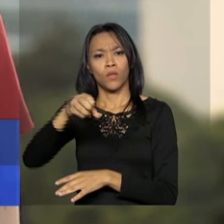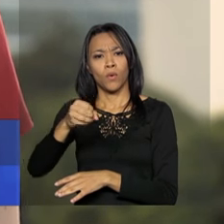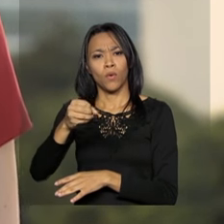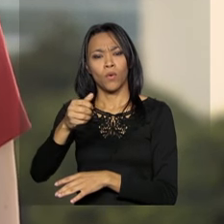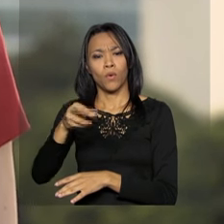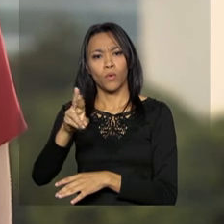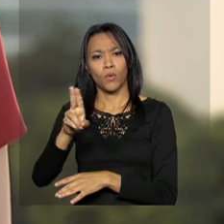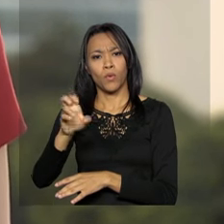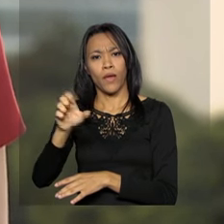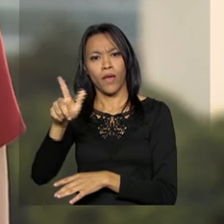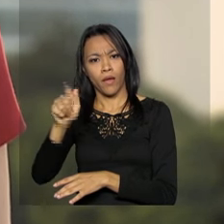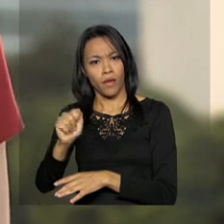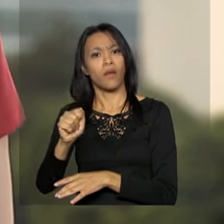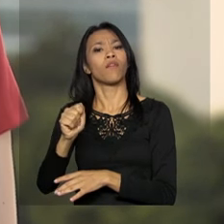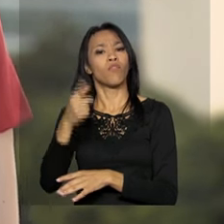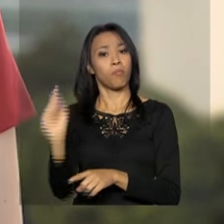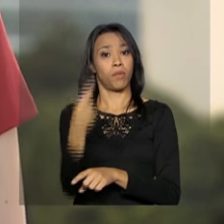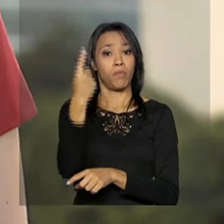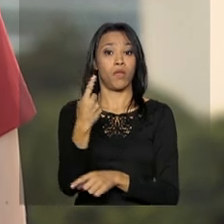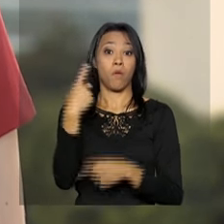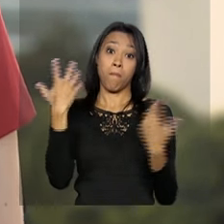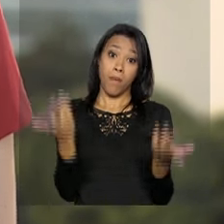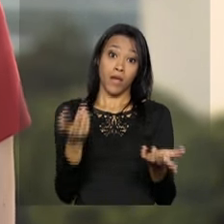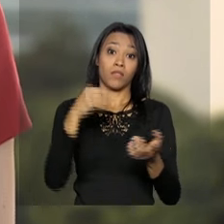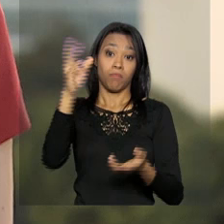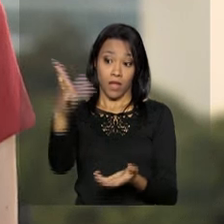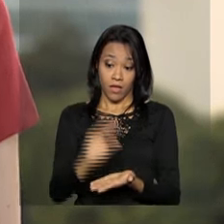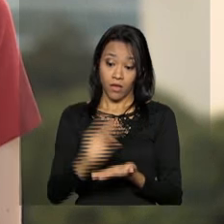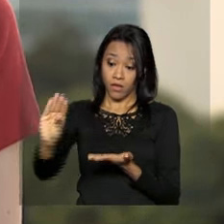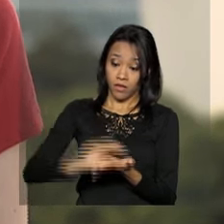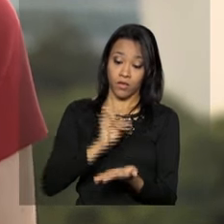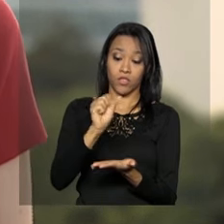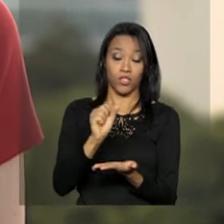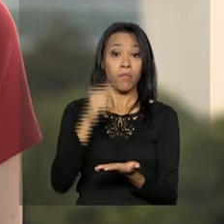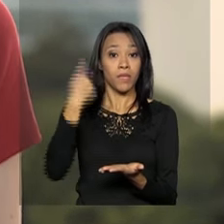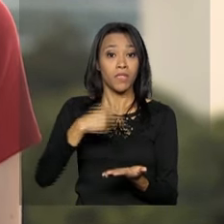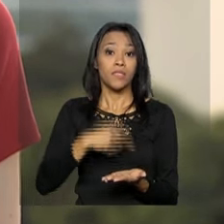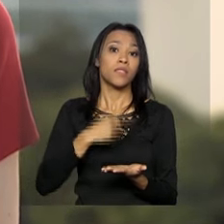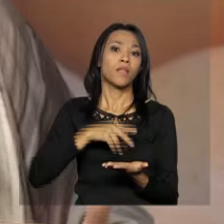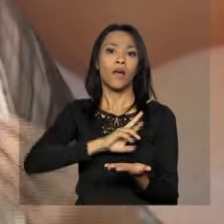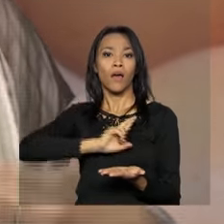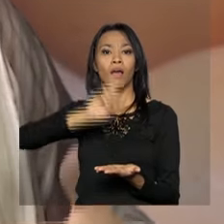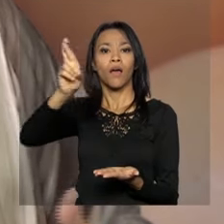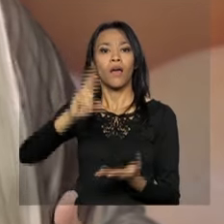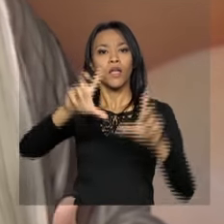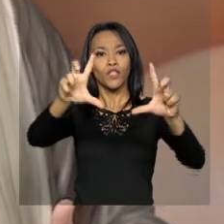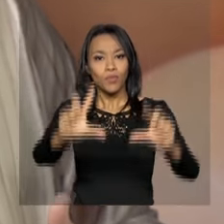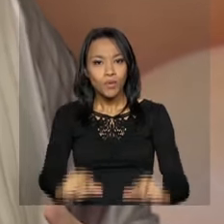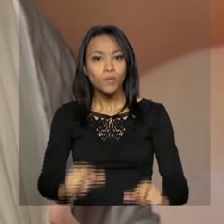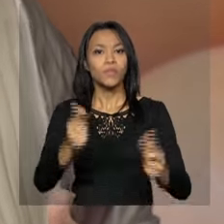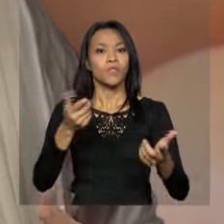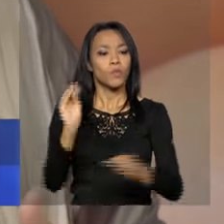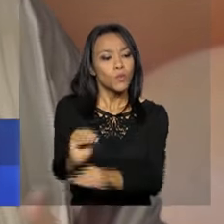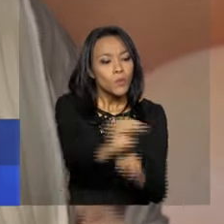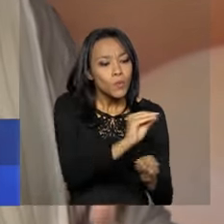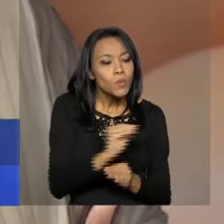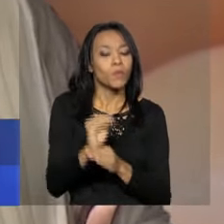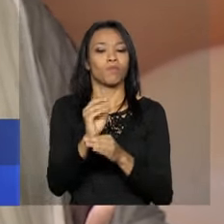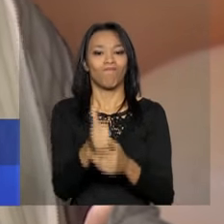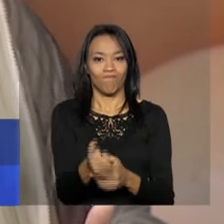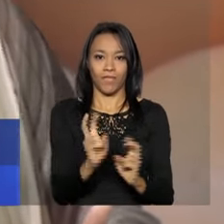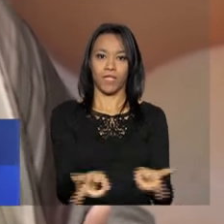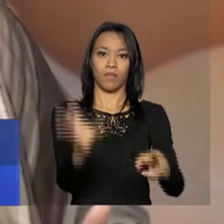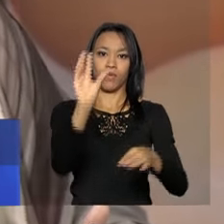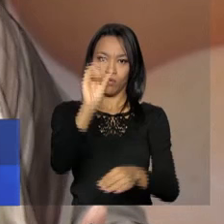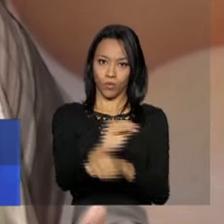esses recursos, o Brasil precisa apresentar resultados em relação à redução do desmatamento da Amazônia. O Brasil tem números